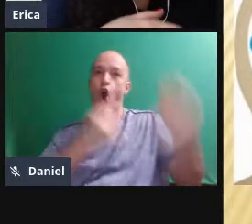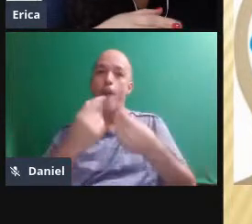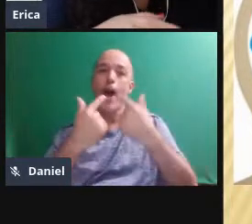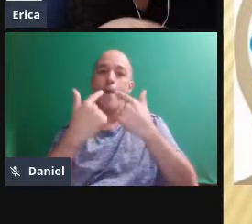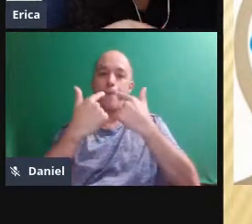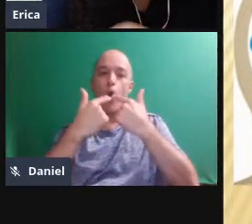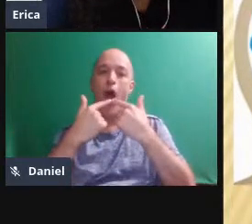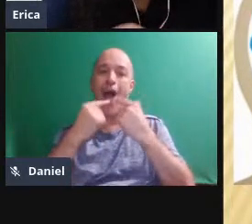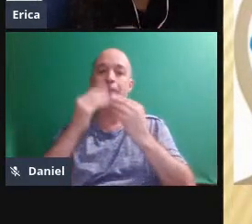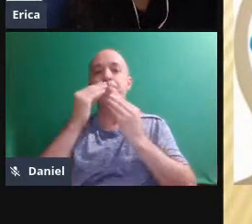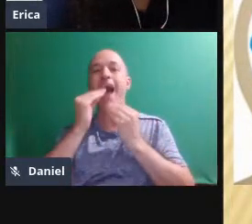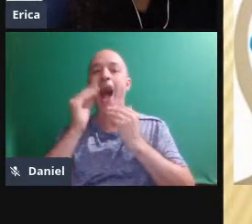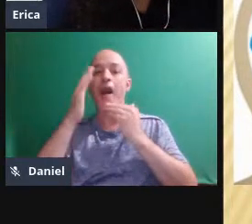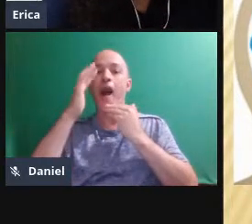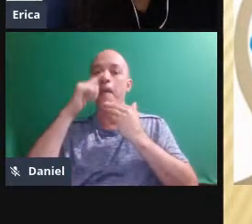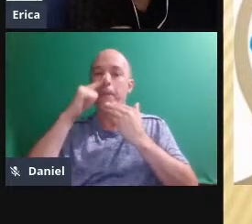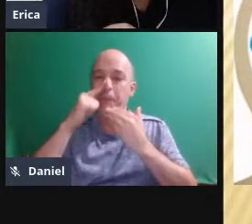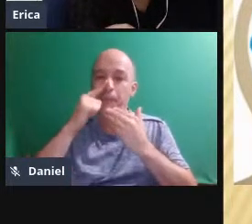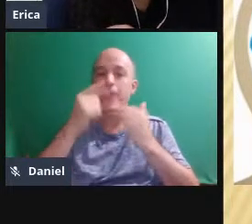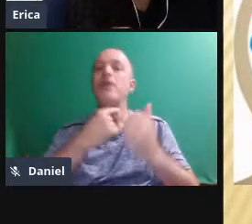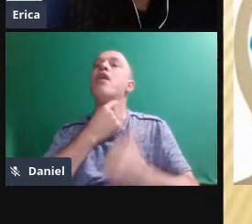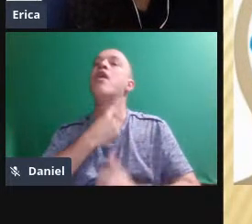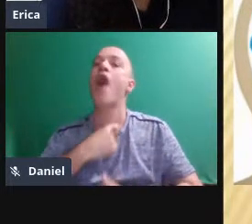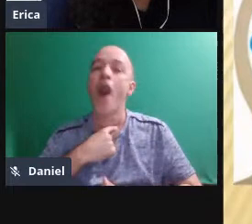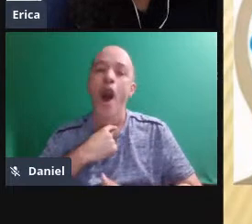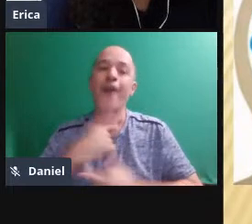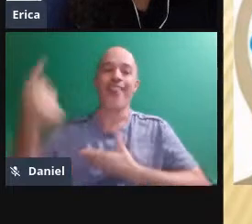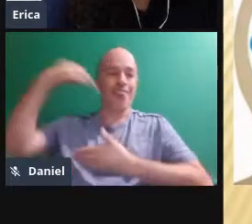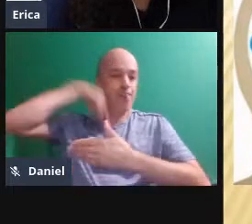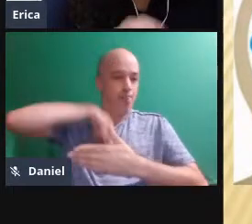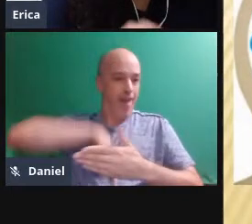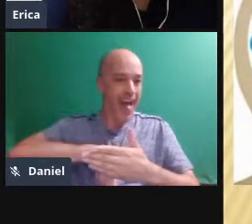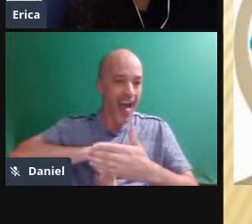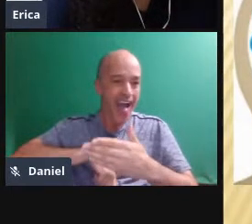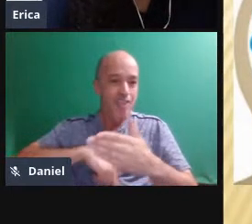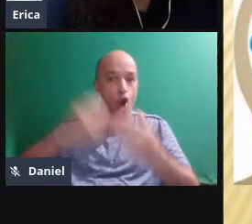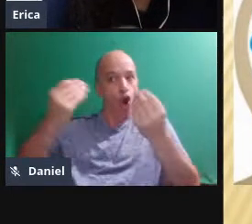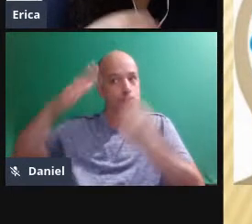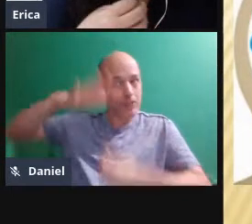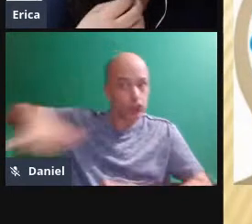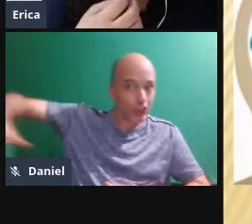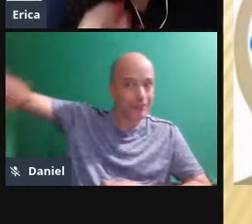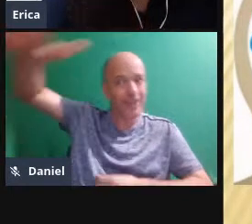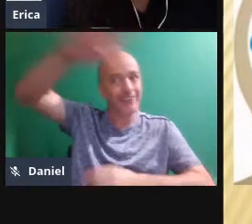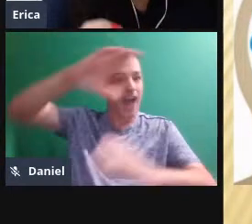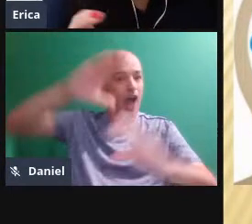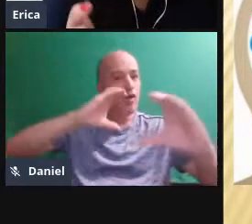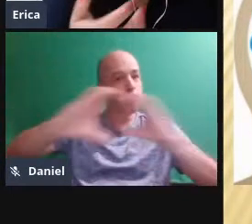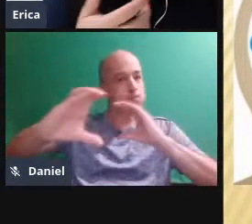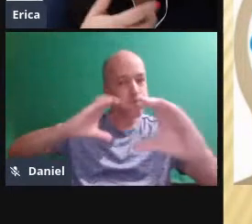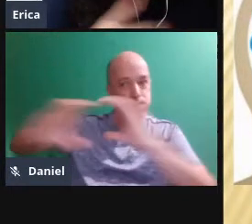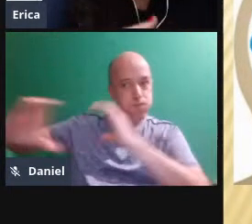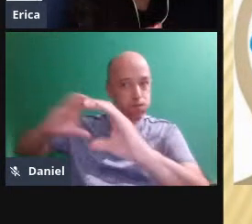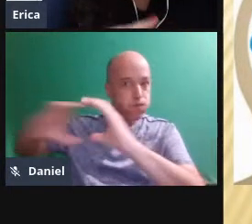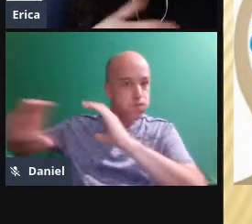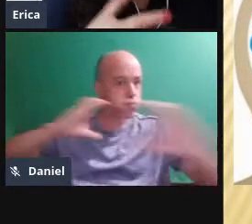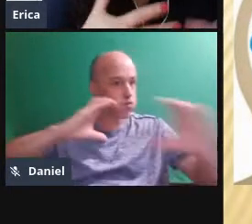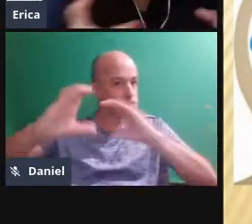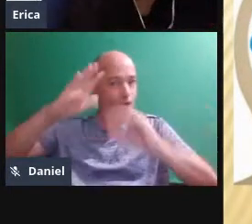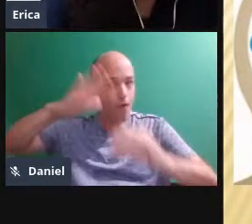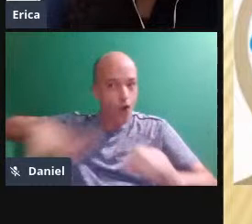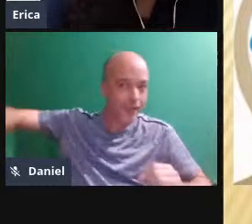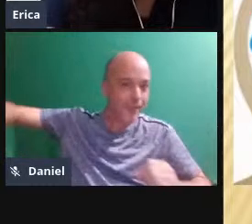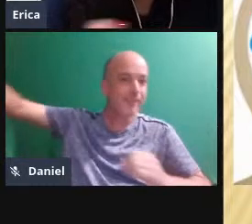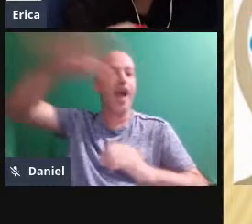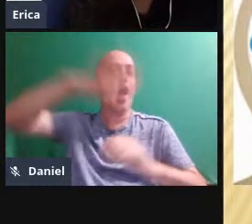Na língua, nós estudamos a estrutura, a questão da fonologia, morfologia, a questão